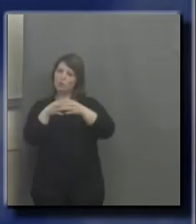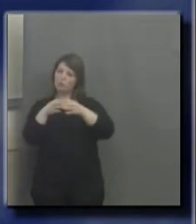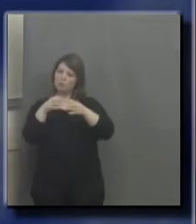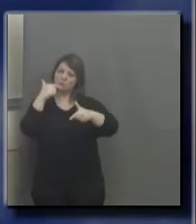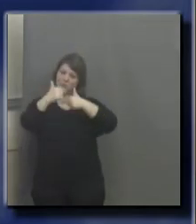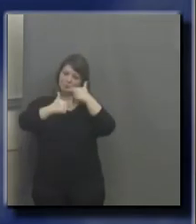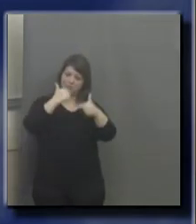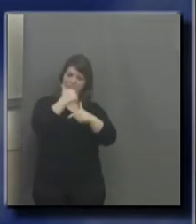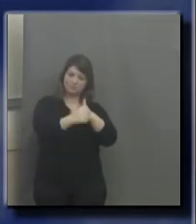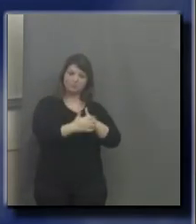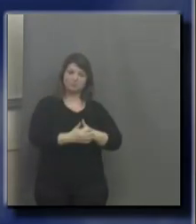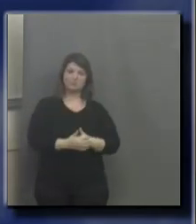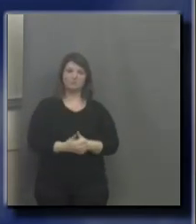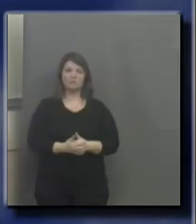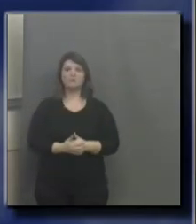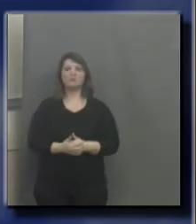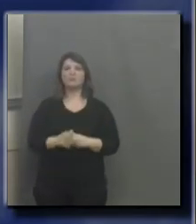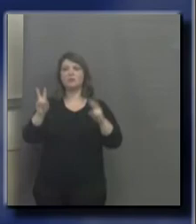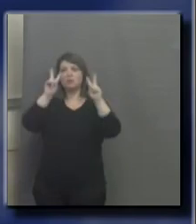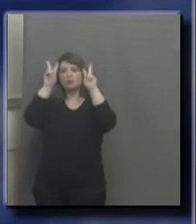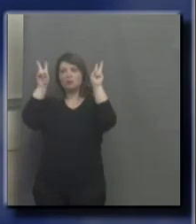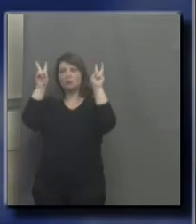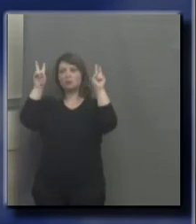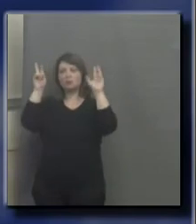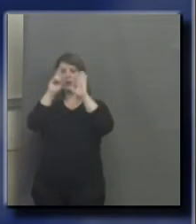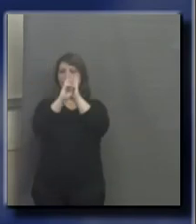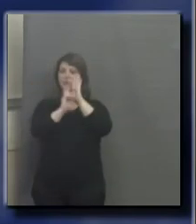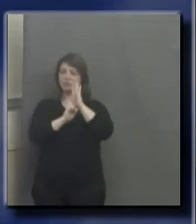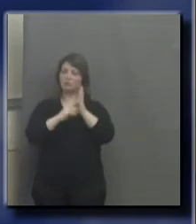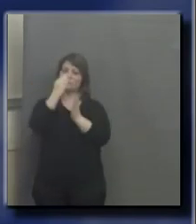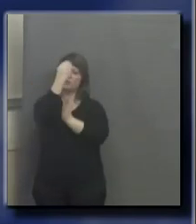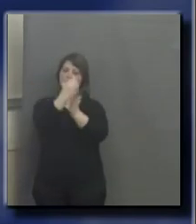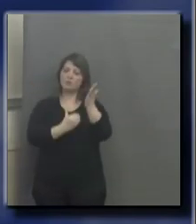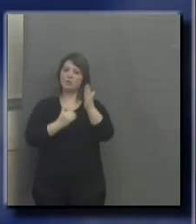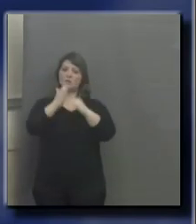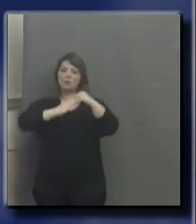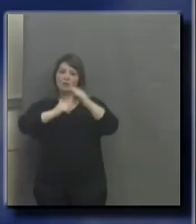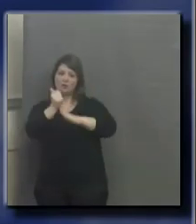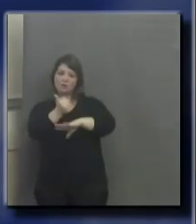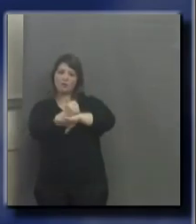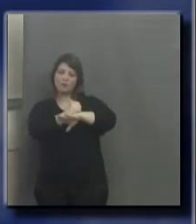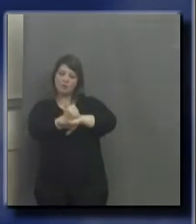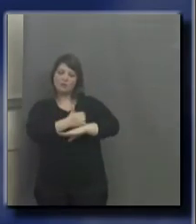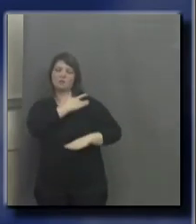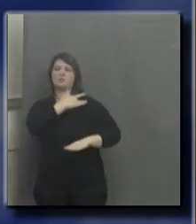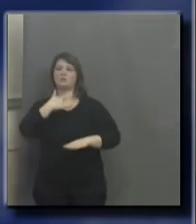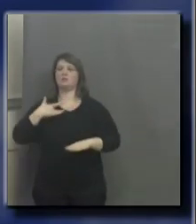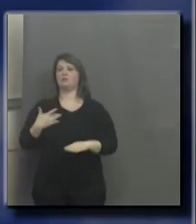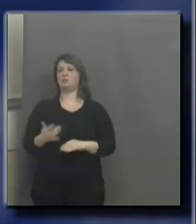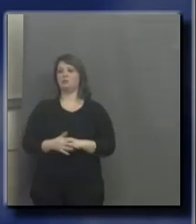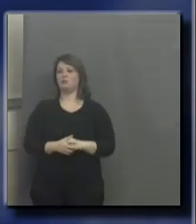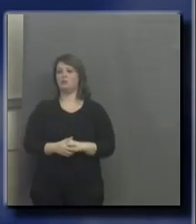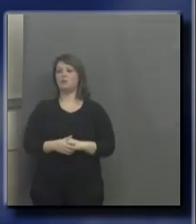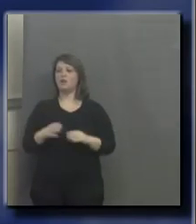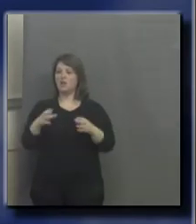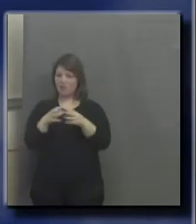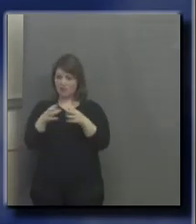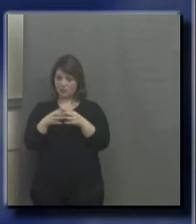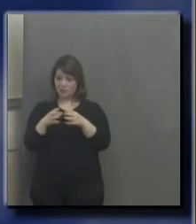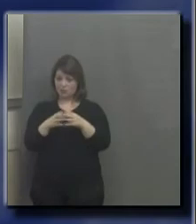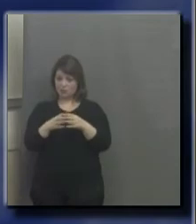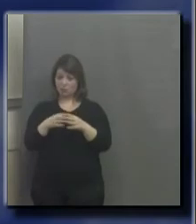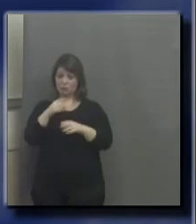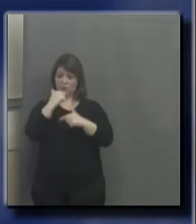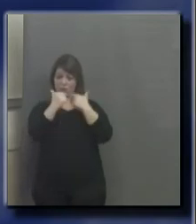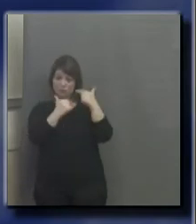trabalho sobre as diretrizes curriculares das profissões da saúde. Esse grupo de